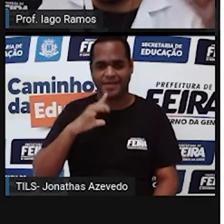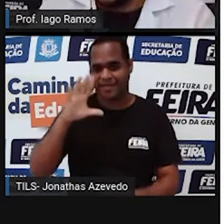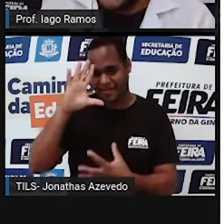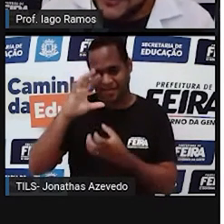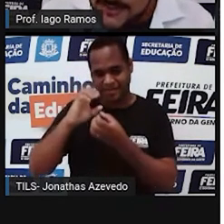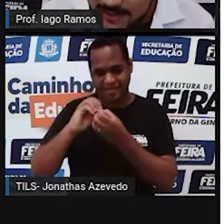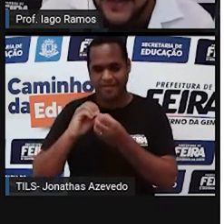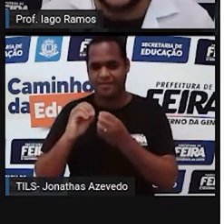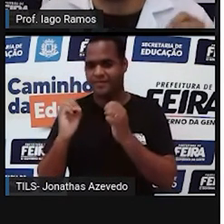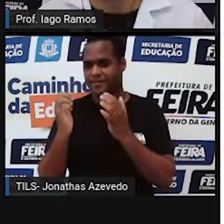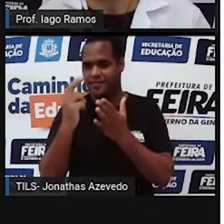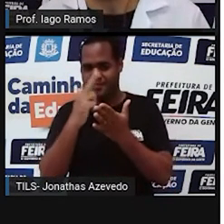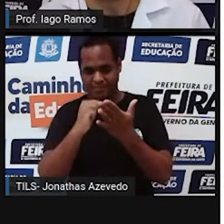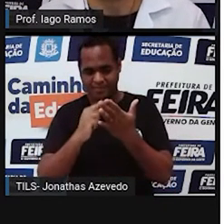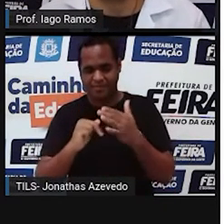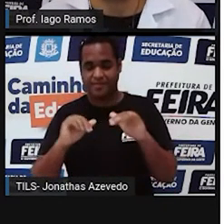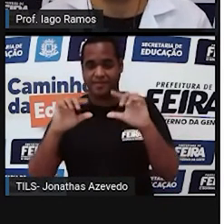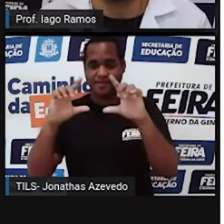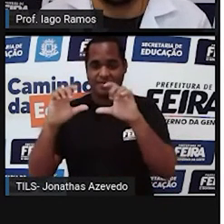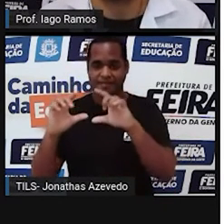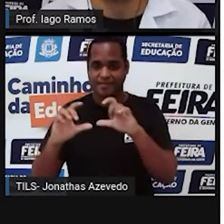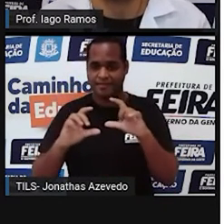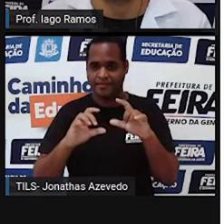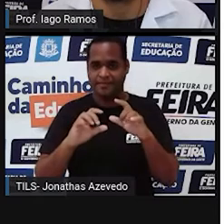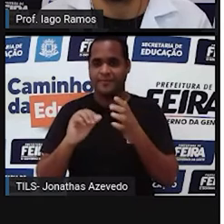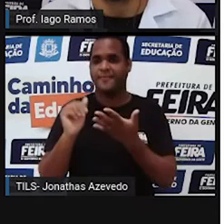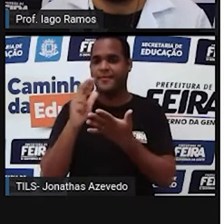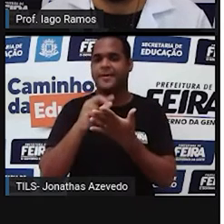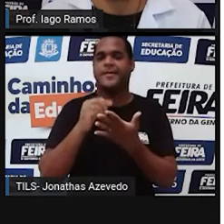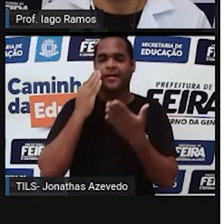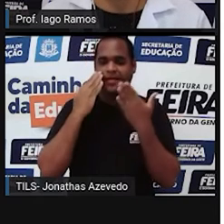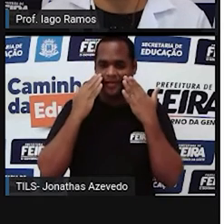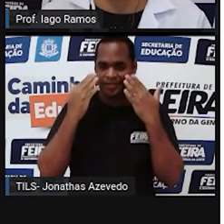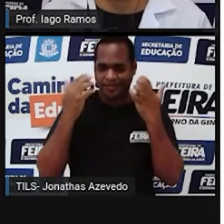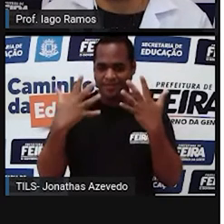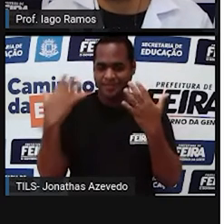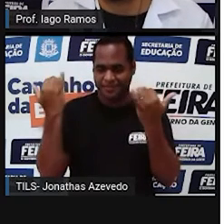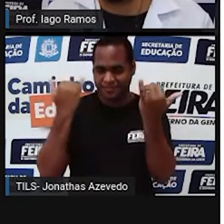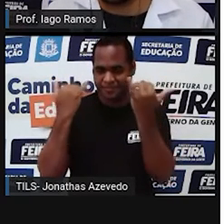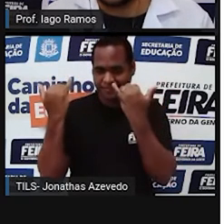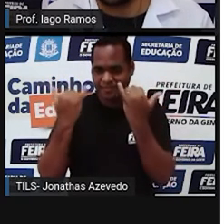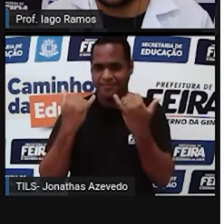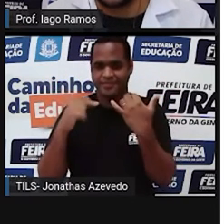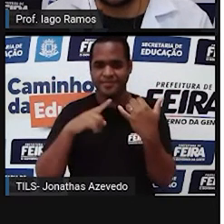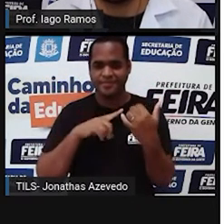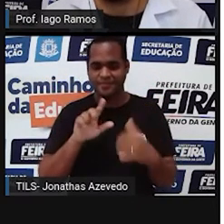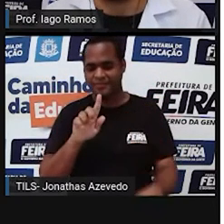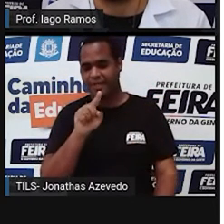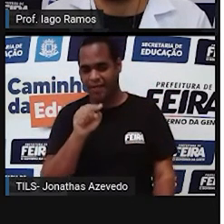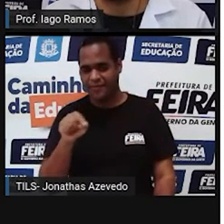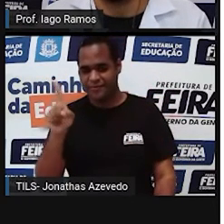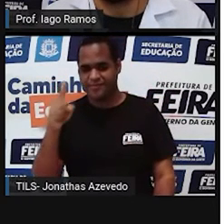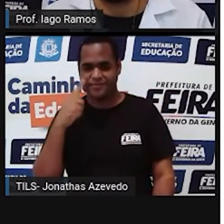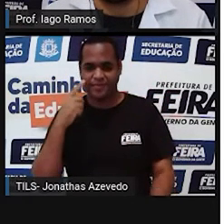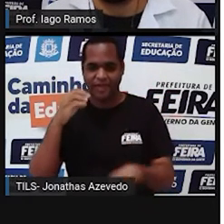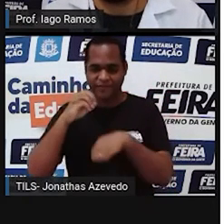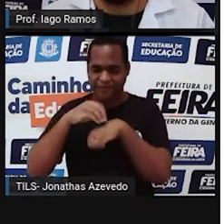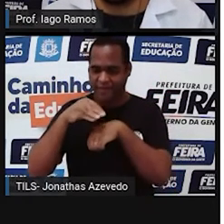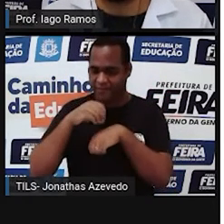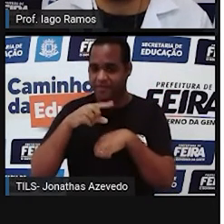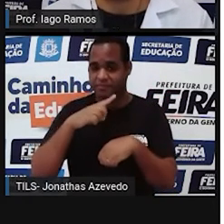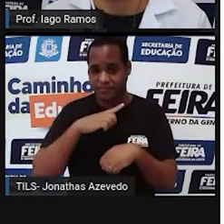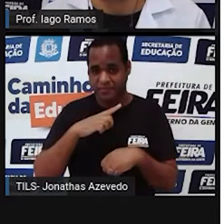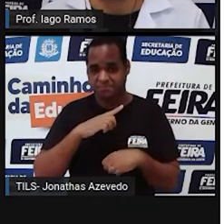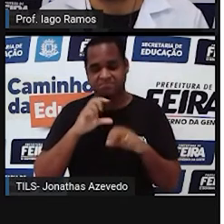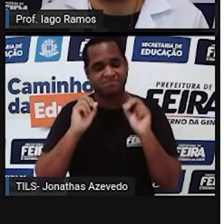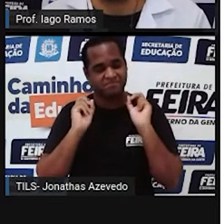e ilustradas de representar informações. Não foi essa a definição de gráfico que a gente trouxe aqui?